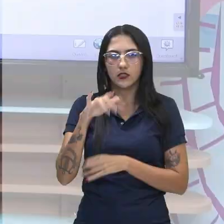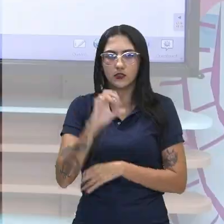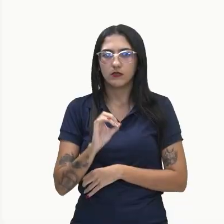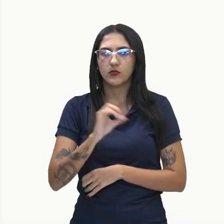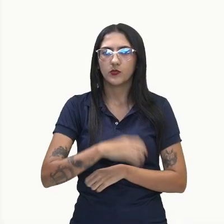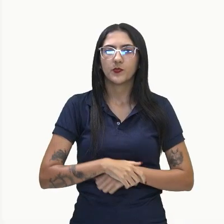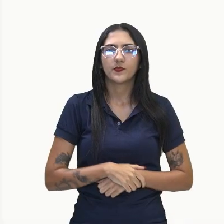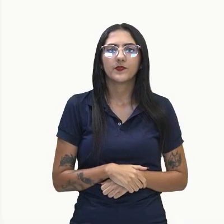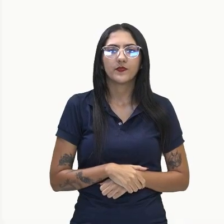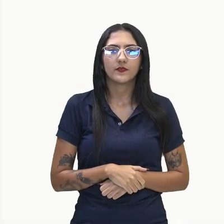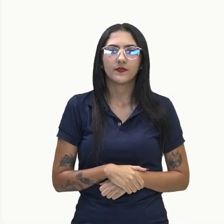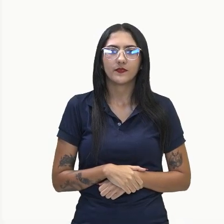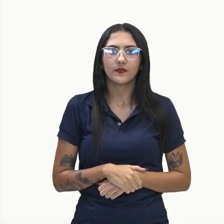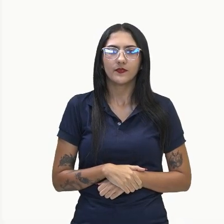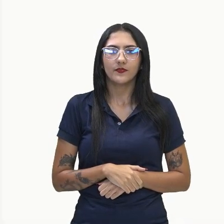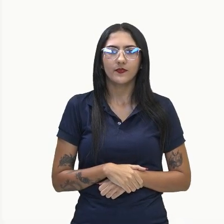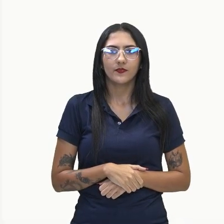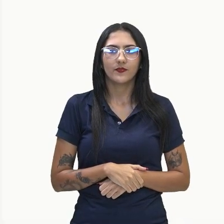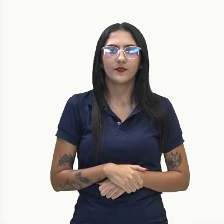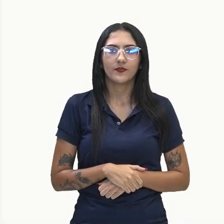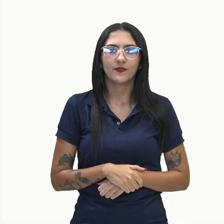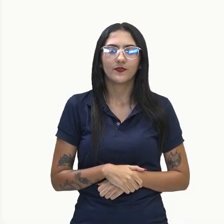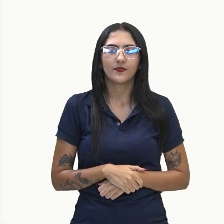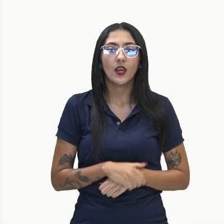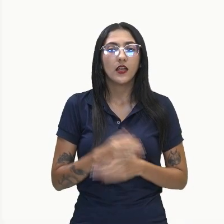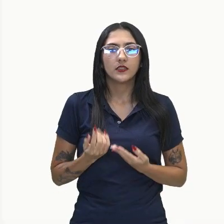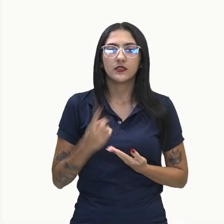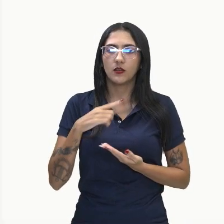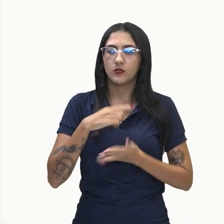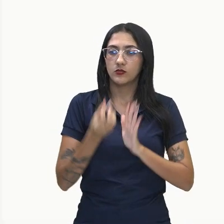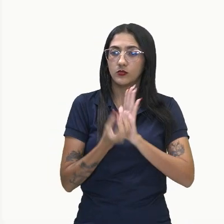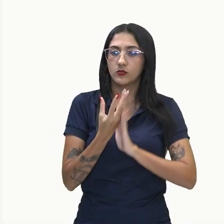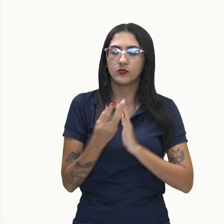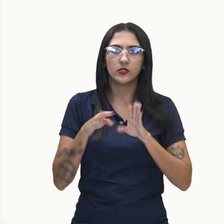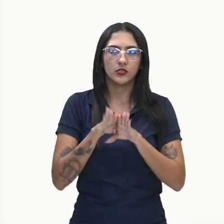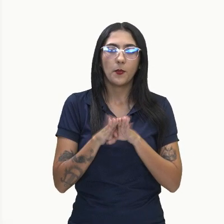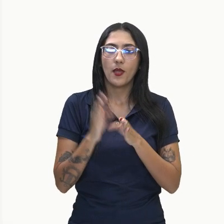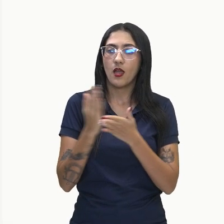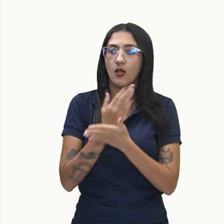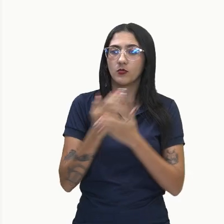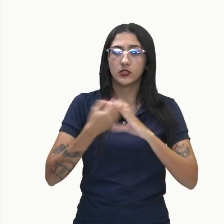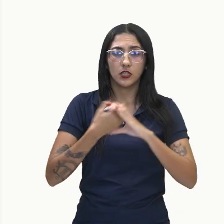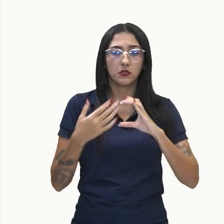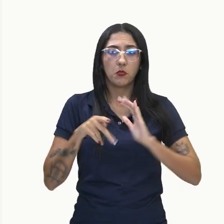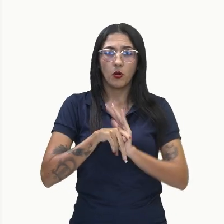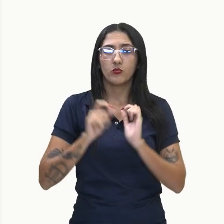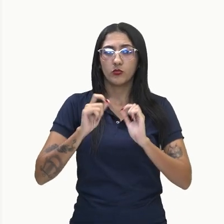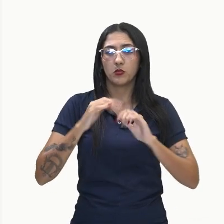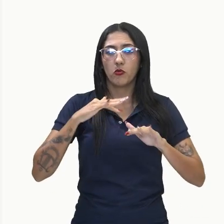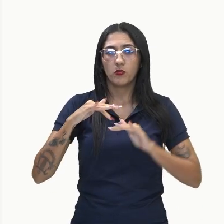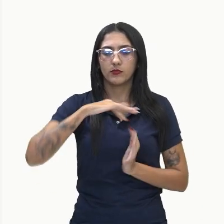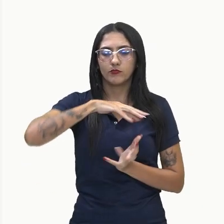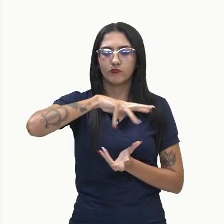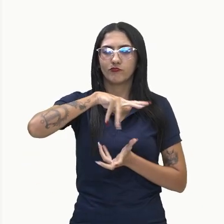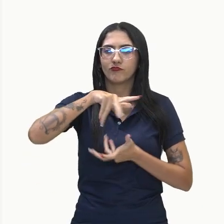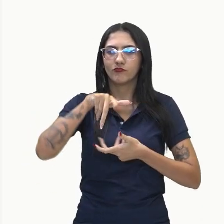eles surgiram aí devido à rotação do nosso planeta, tá bom? Então, a